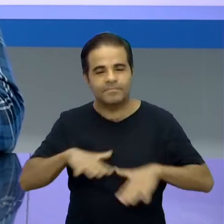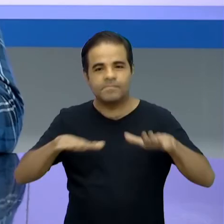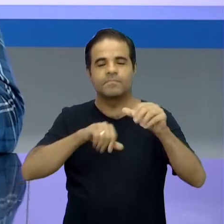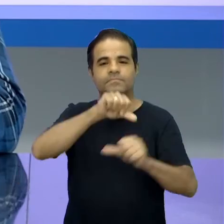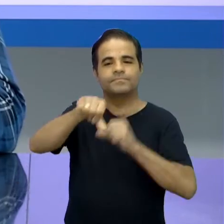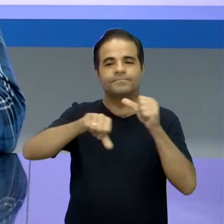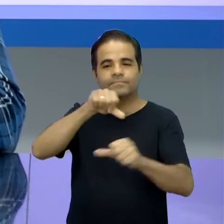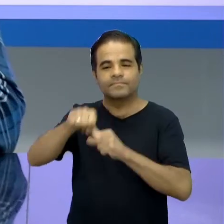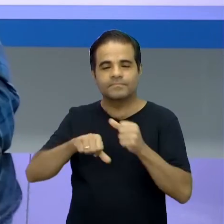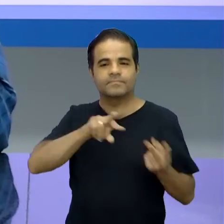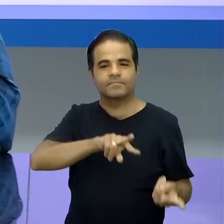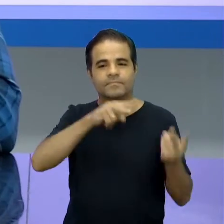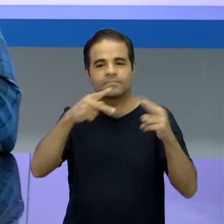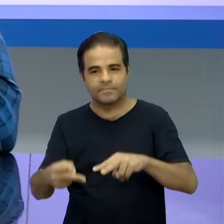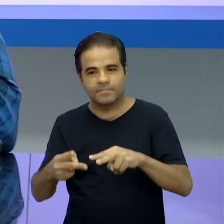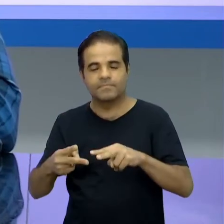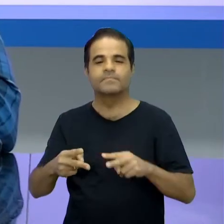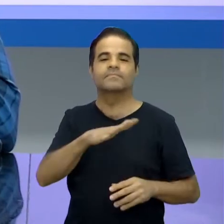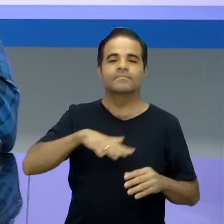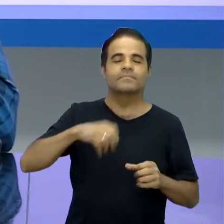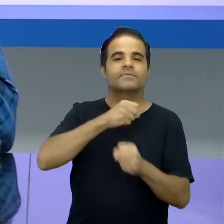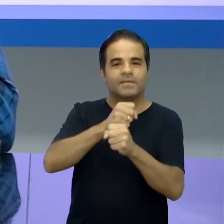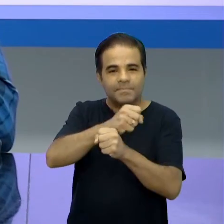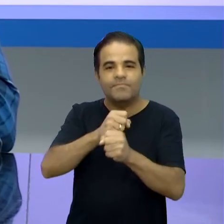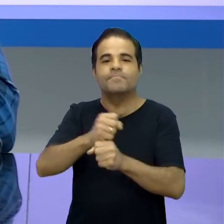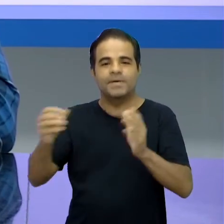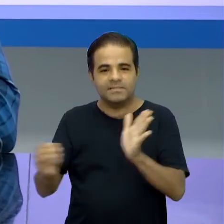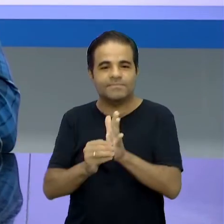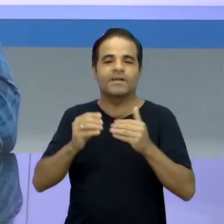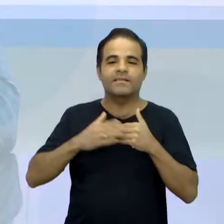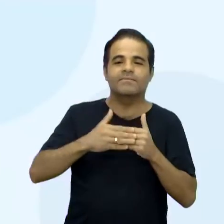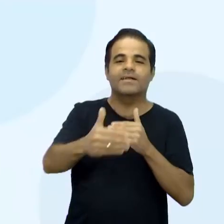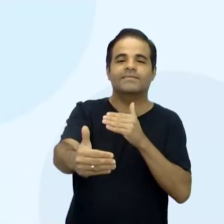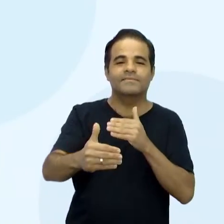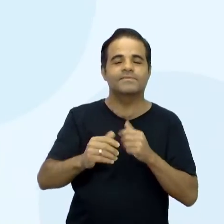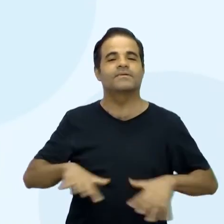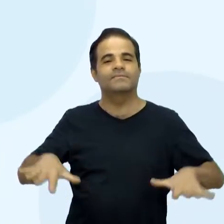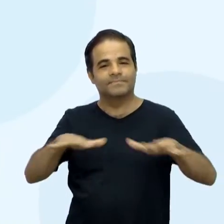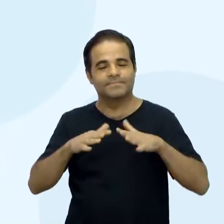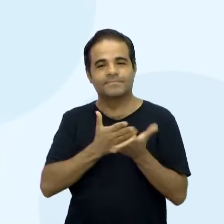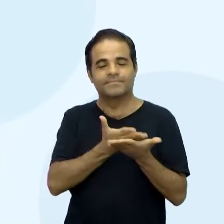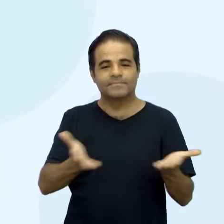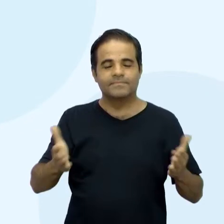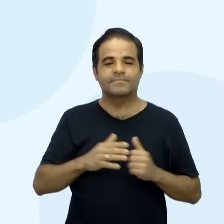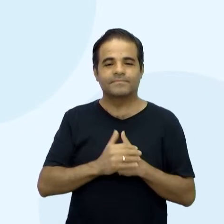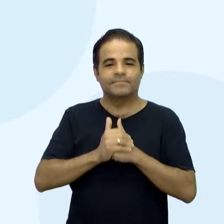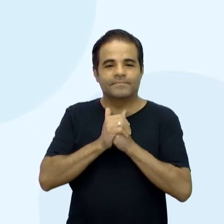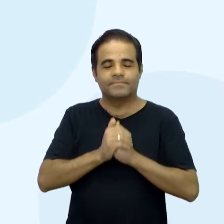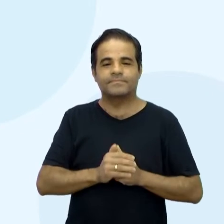muitas transformações ao longo dos anos. Vamos lá para a nossa tela mais uma vez. Vamos lá.